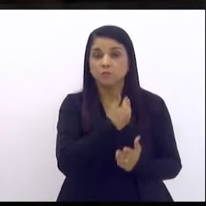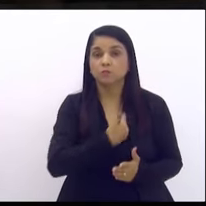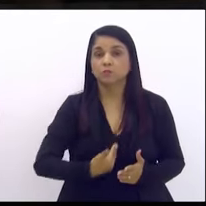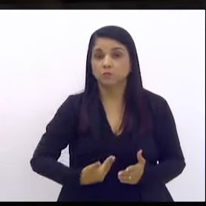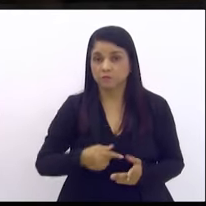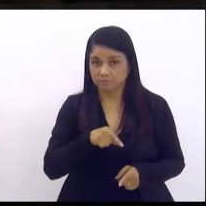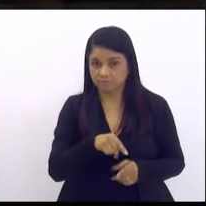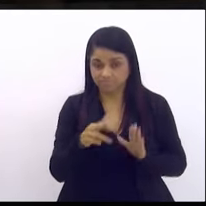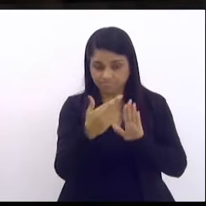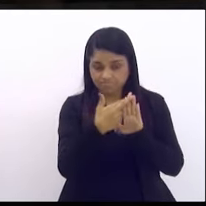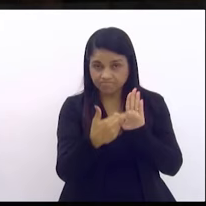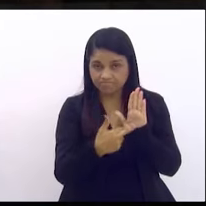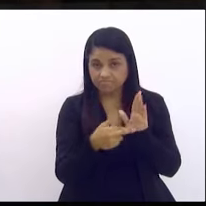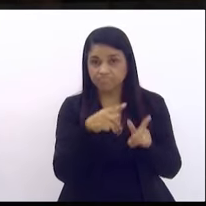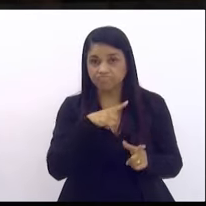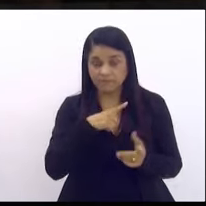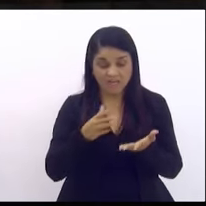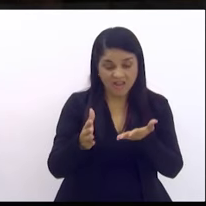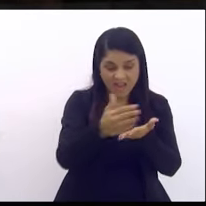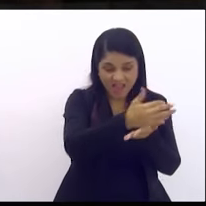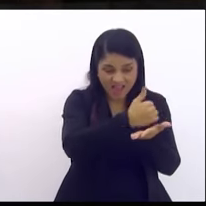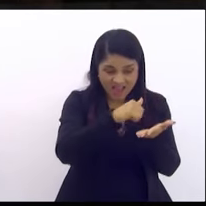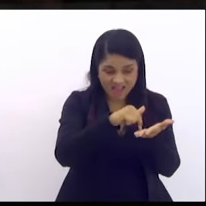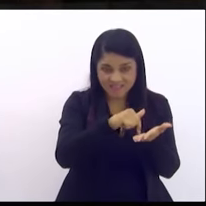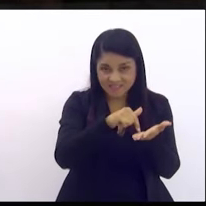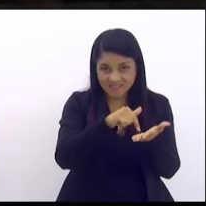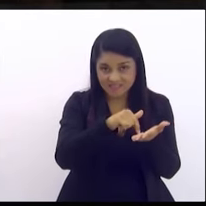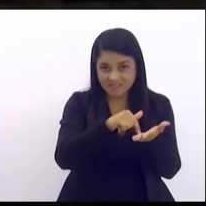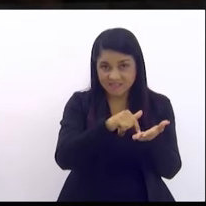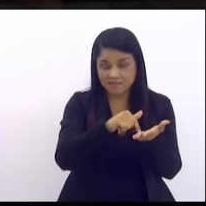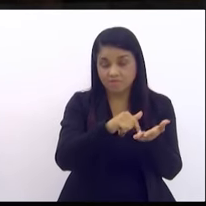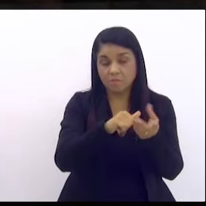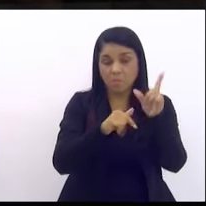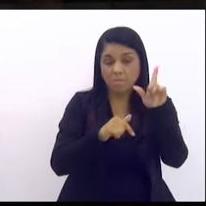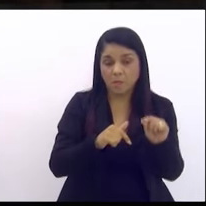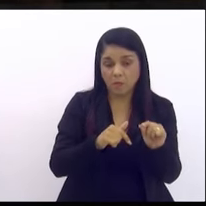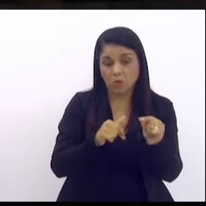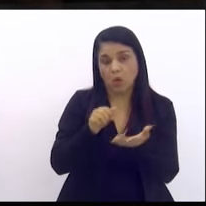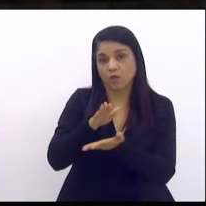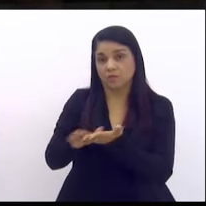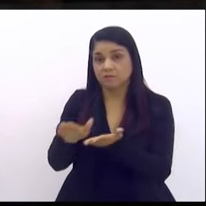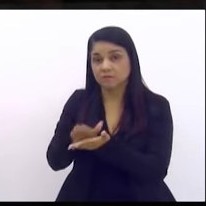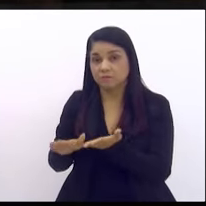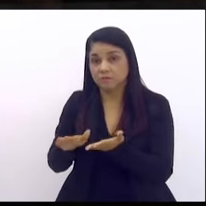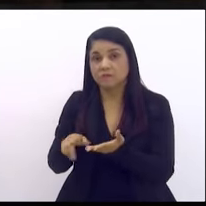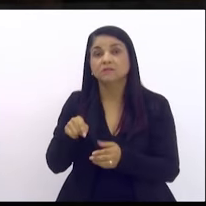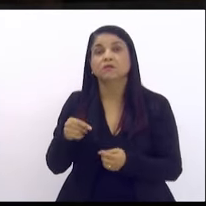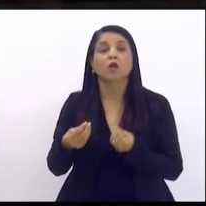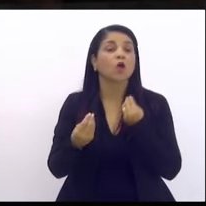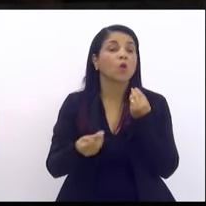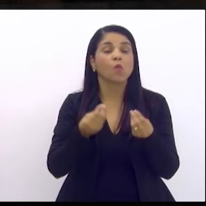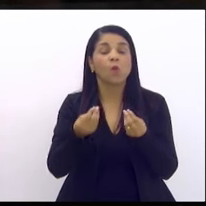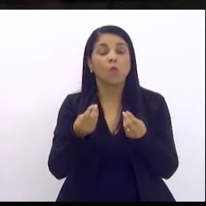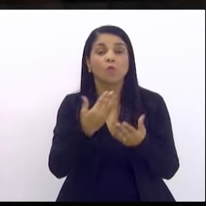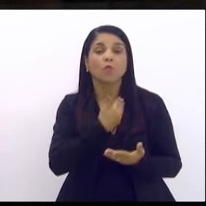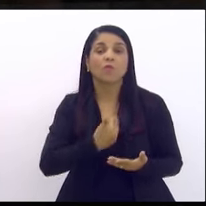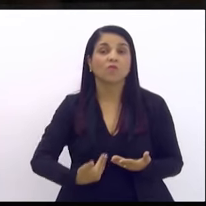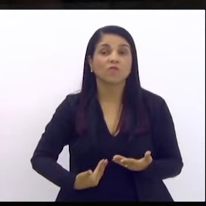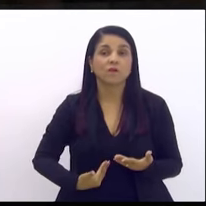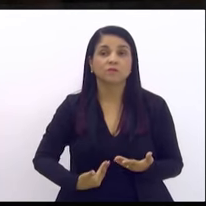a receita vai ser maior que a despesa vai ser maque receita Qual o instrumento do governo